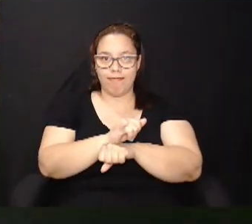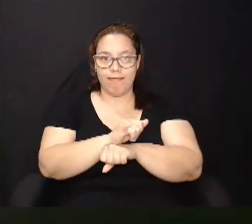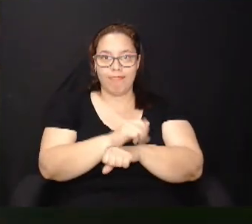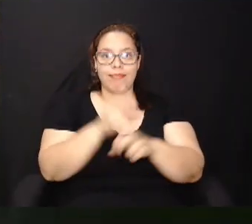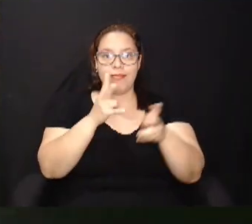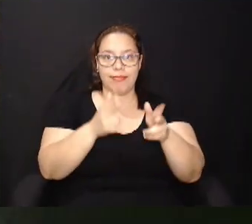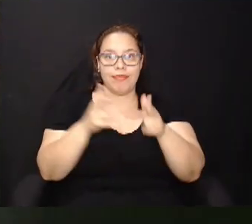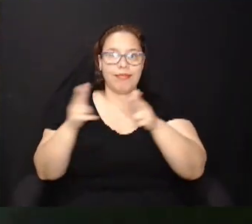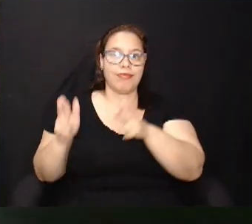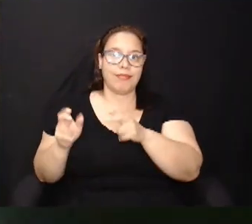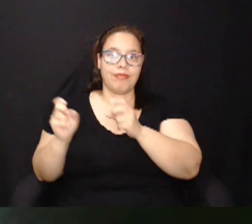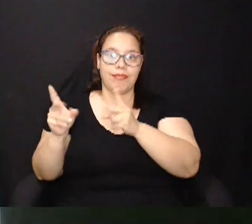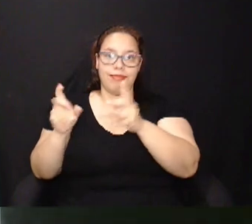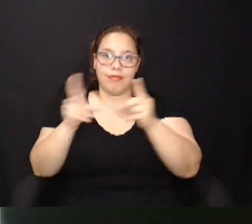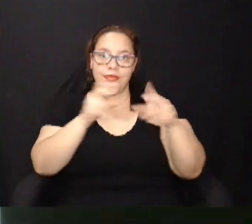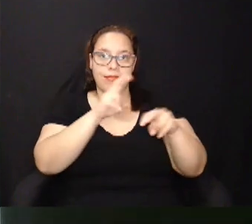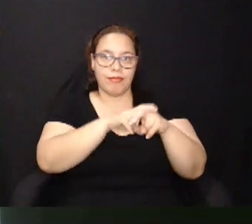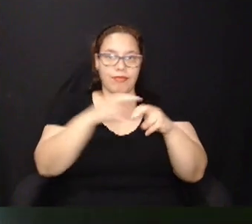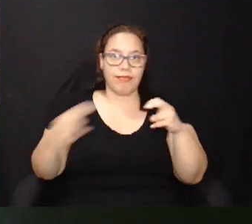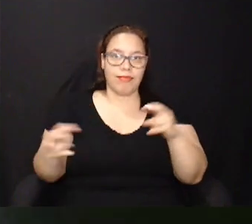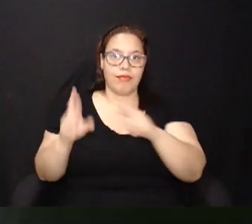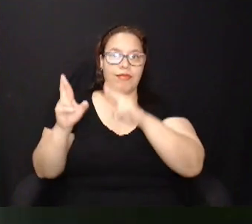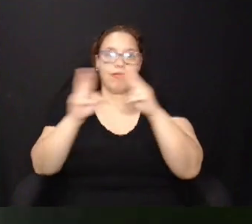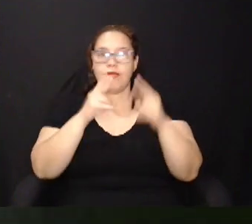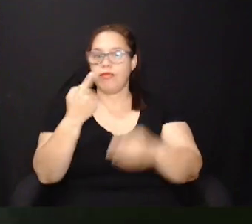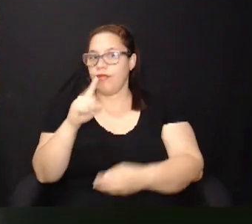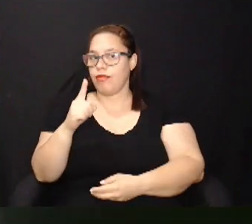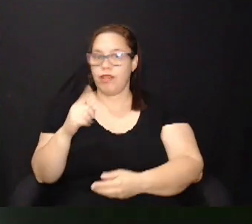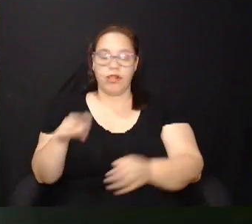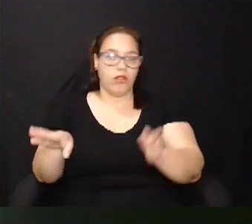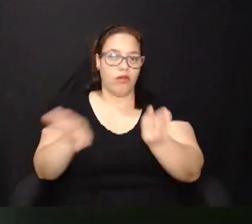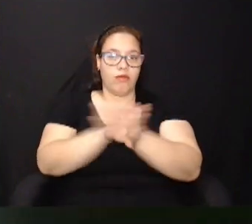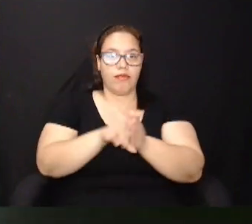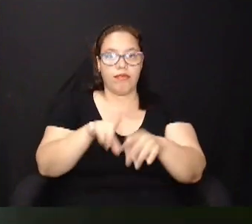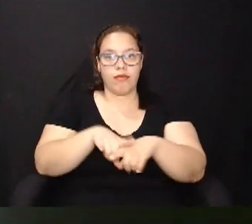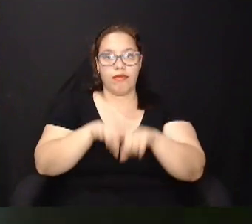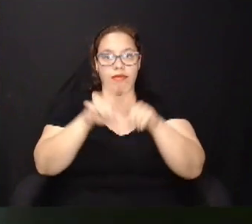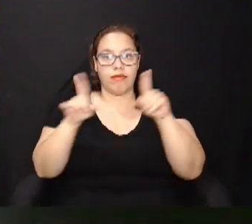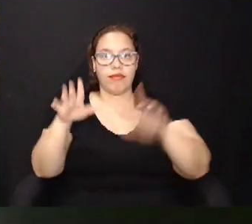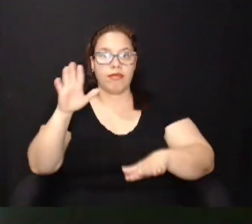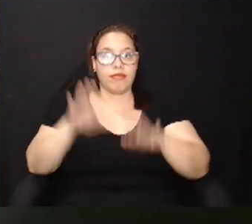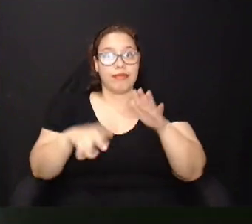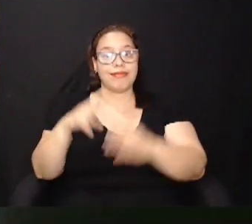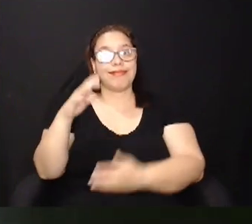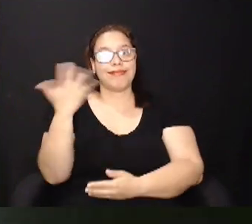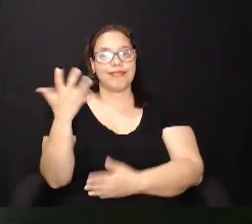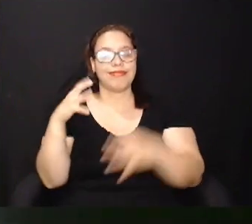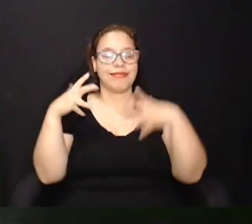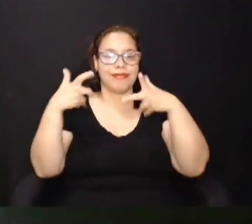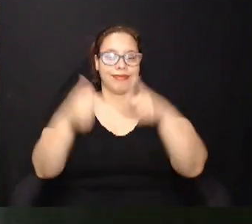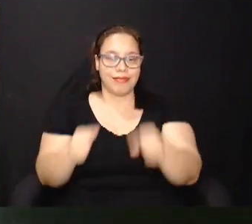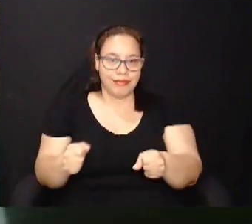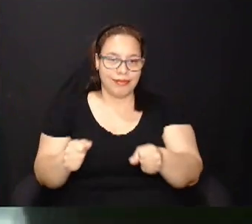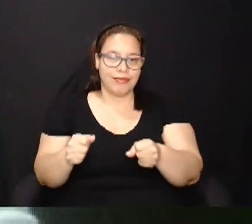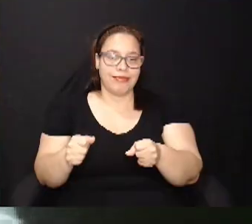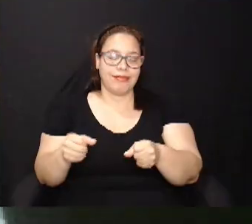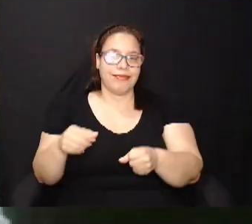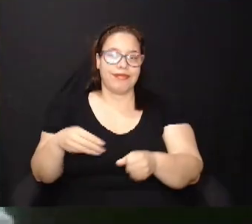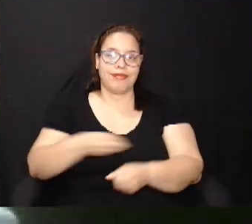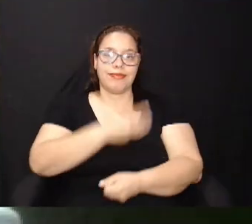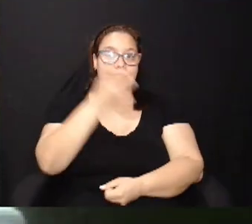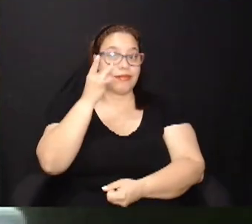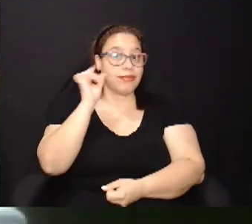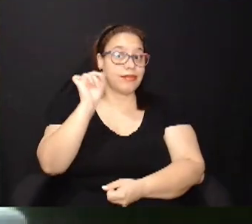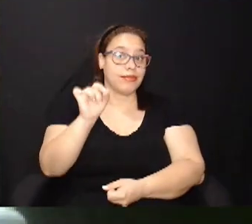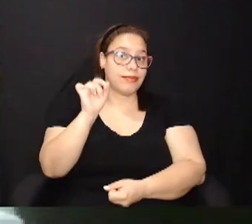vende vários assentos esperando que alguns passageiros não compareçam, mas às vezes acontece de todo mundo comparecer. E aí, se você